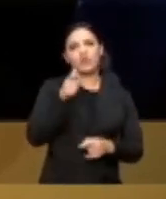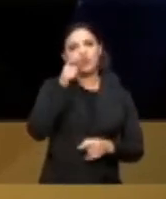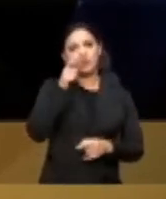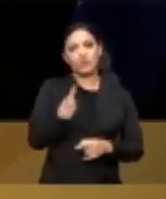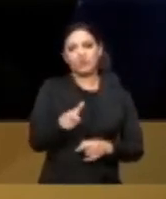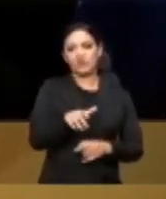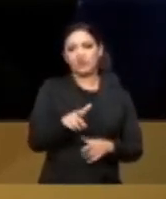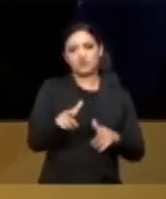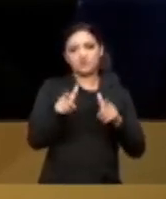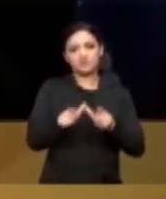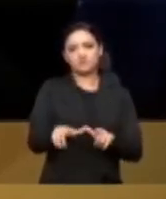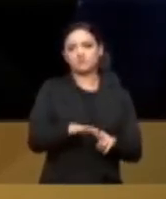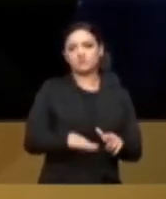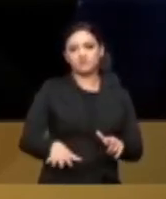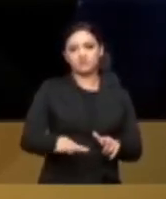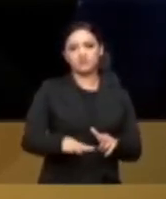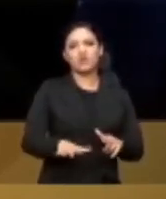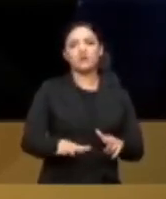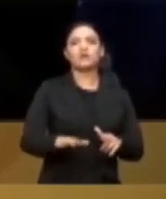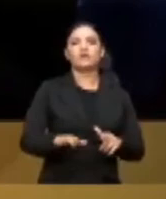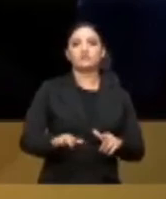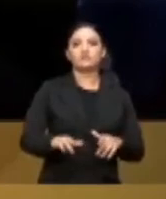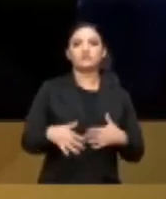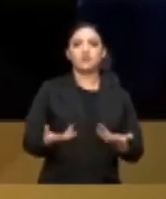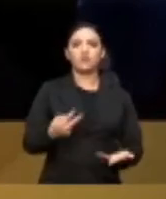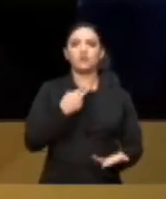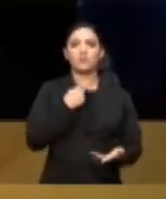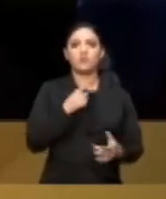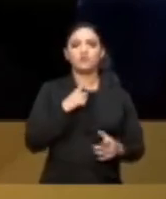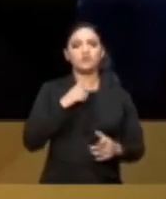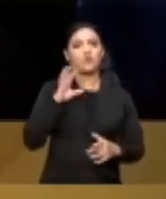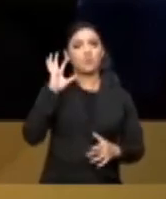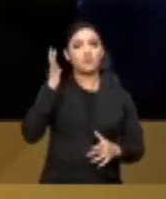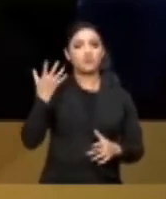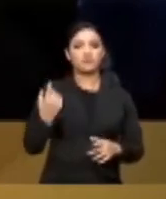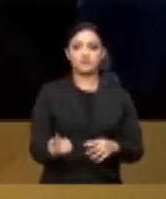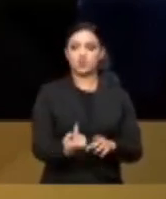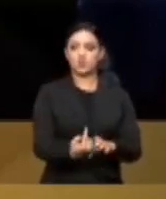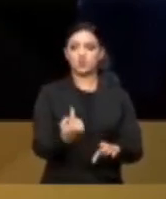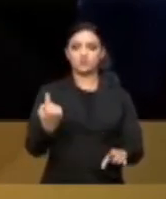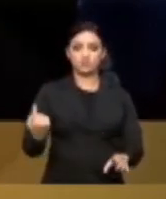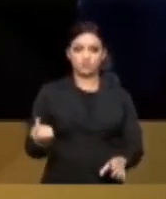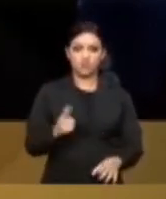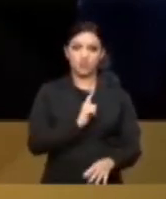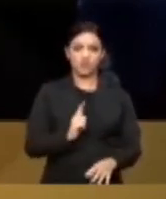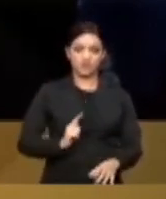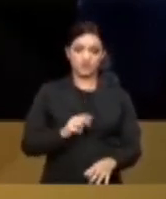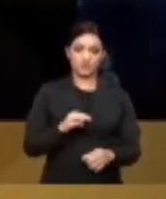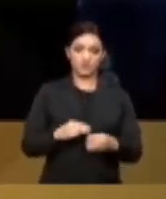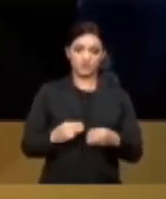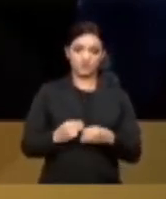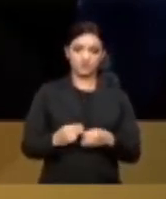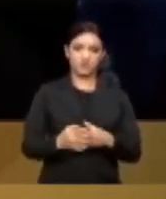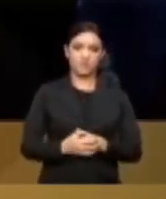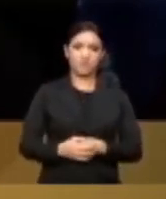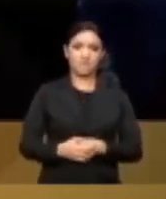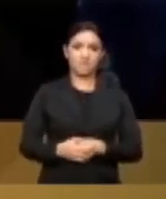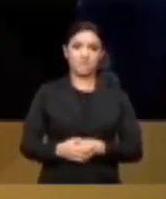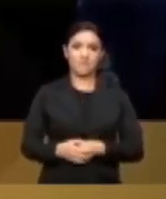atuação de maneira isolada dos governos municipais. Finalmente,